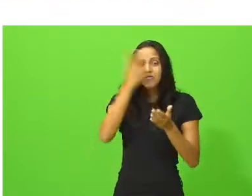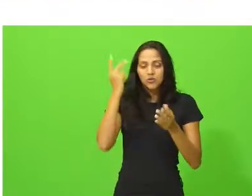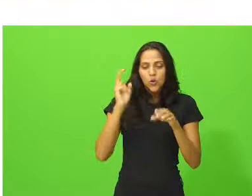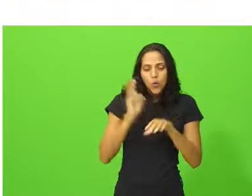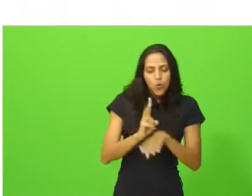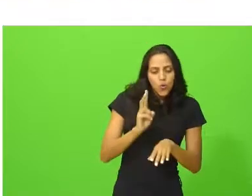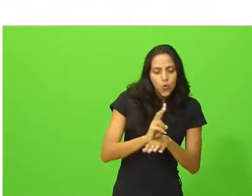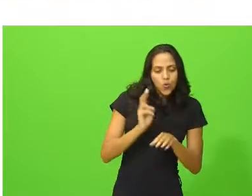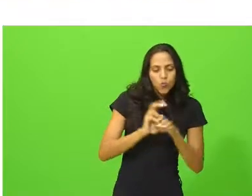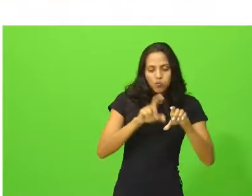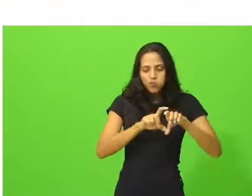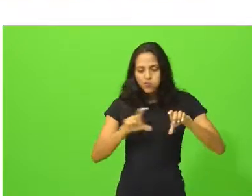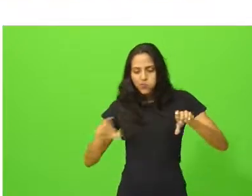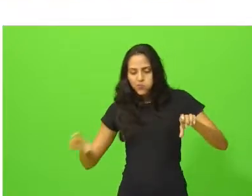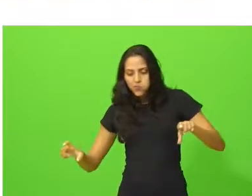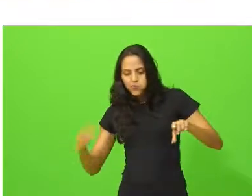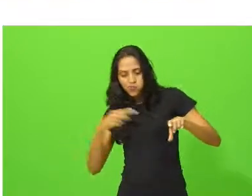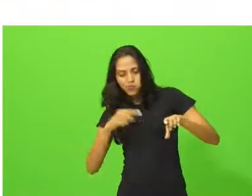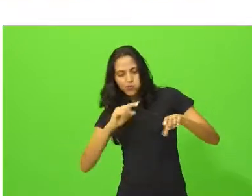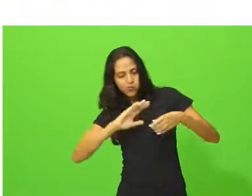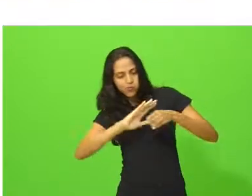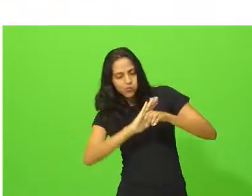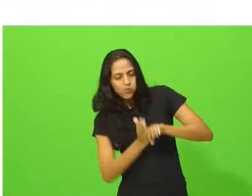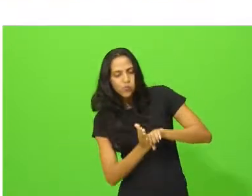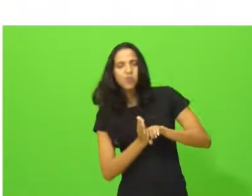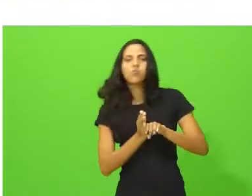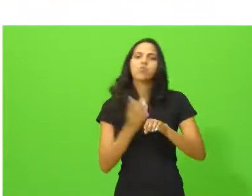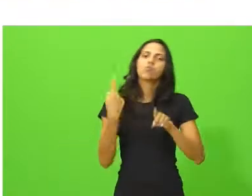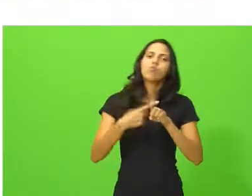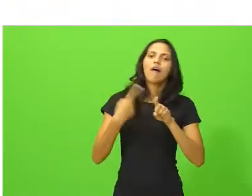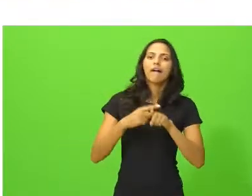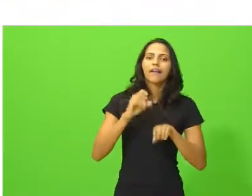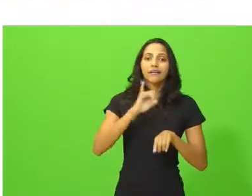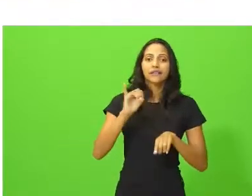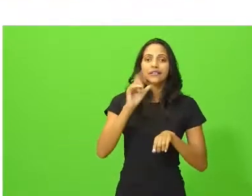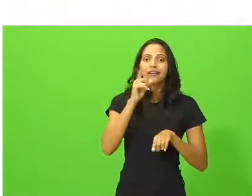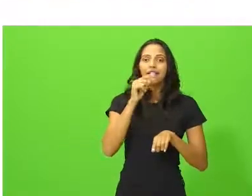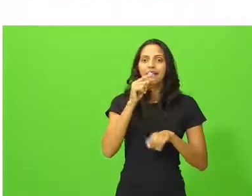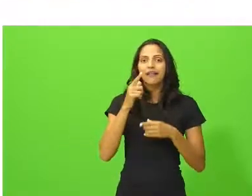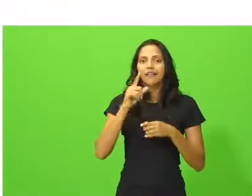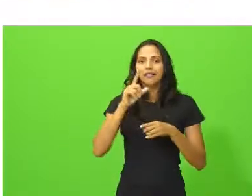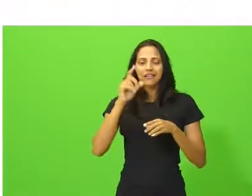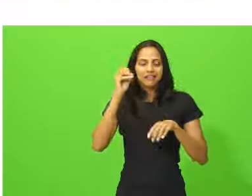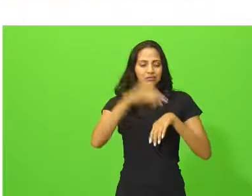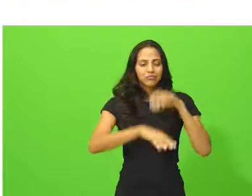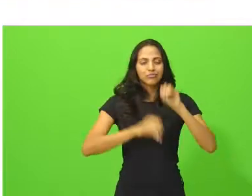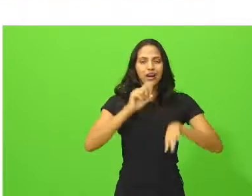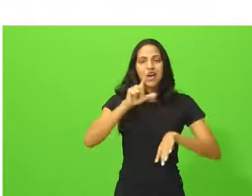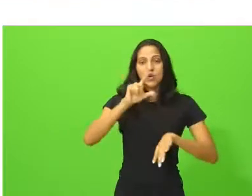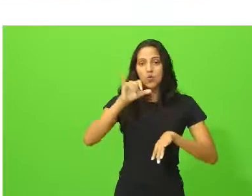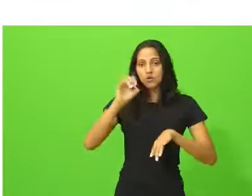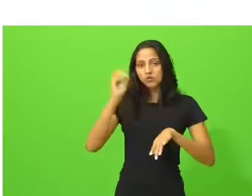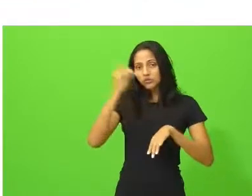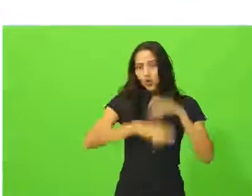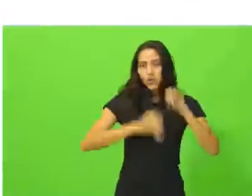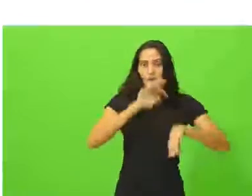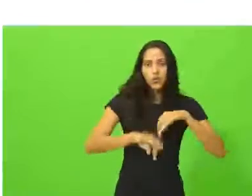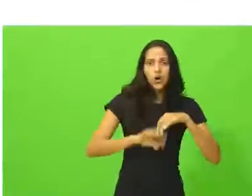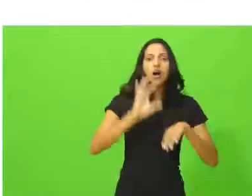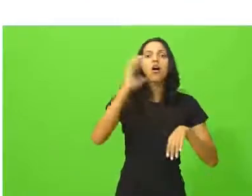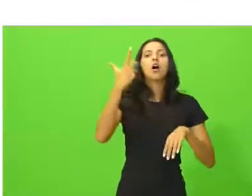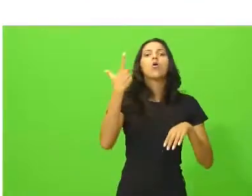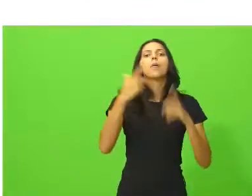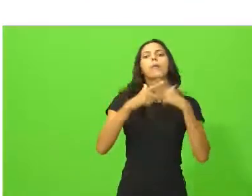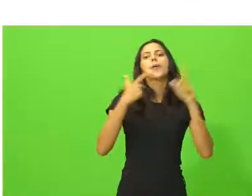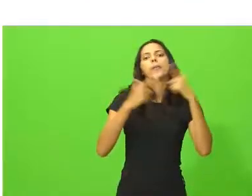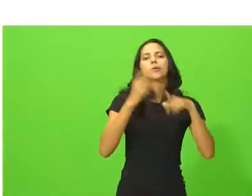que vai fazer com que os rios e os lagos fiquem sem vida, seja animal ou vegetal. No momento seguinte, nós